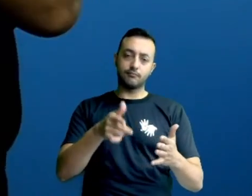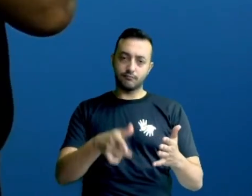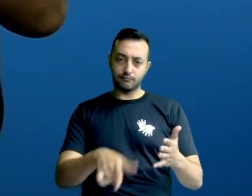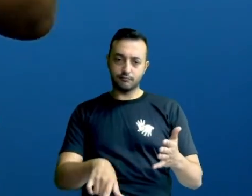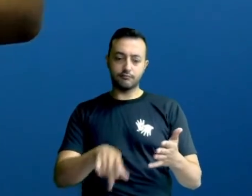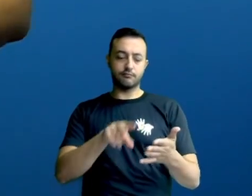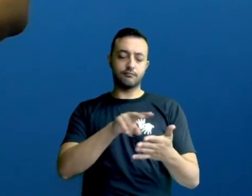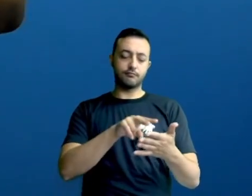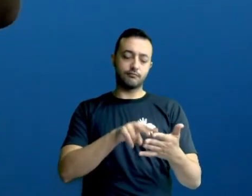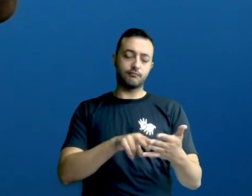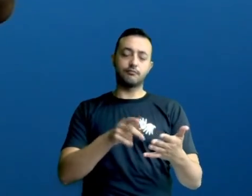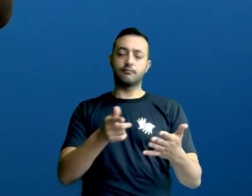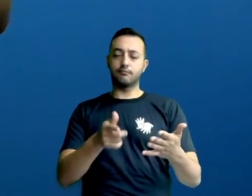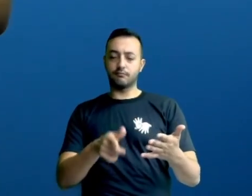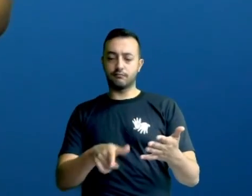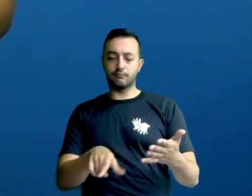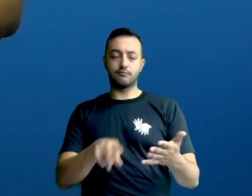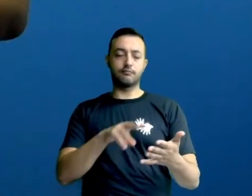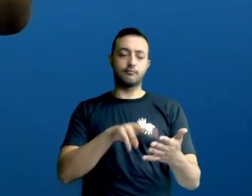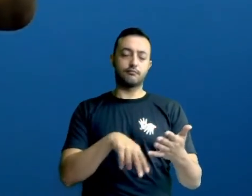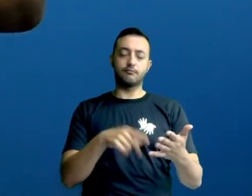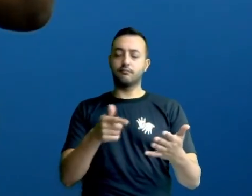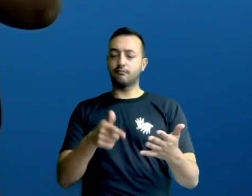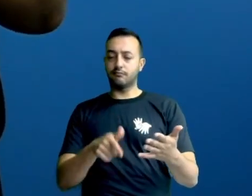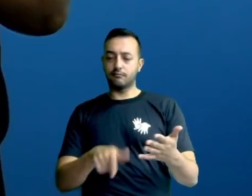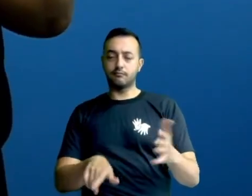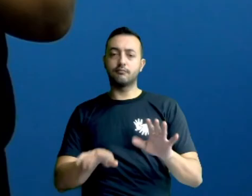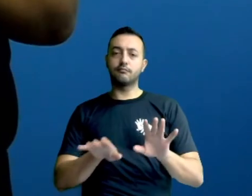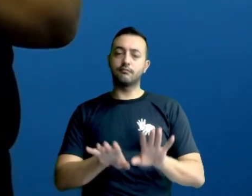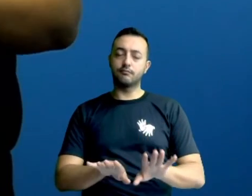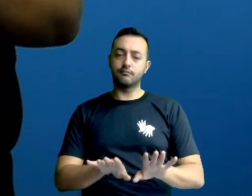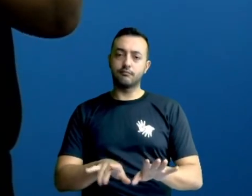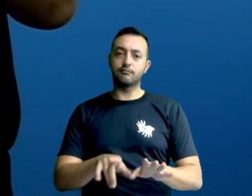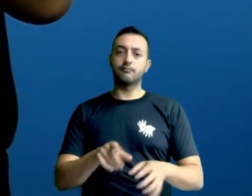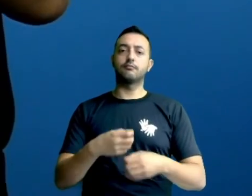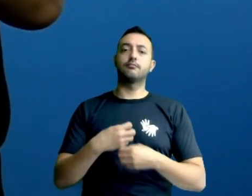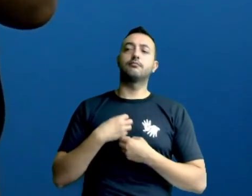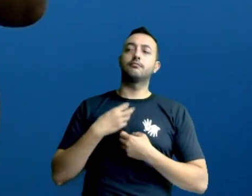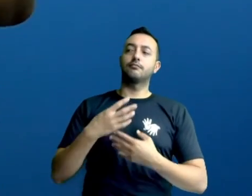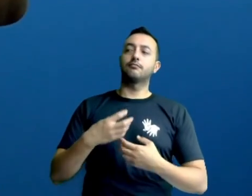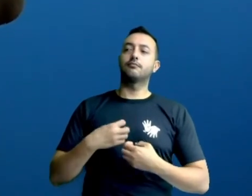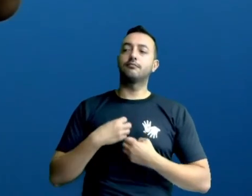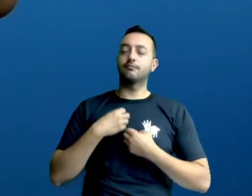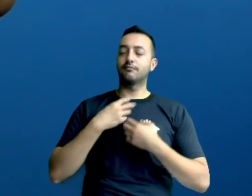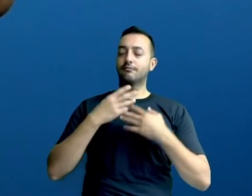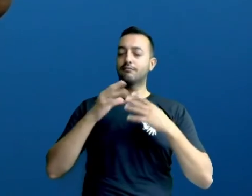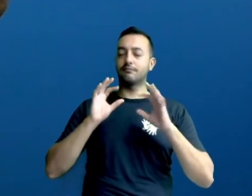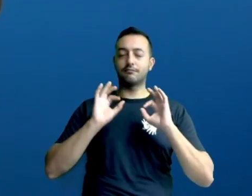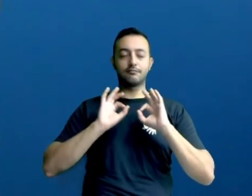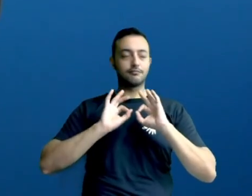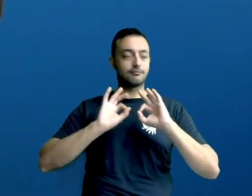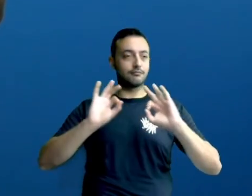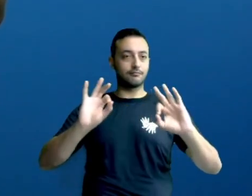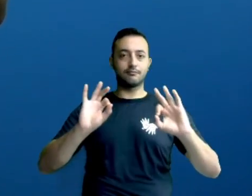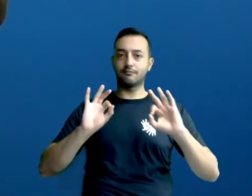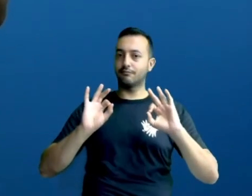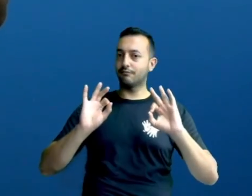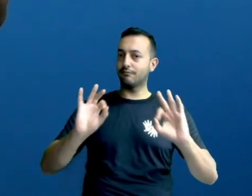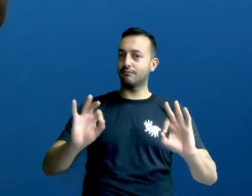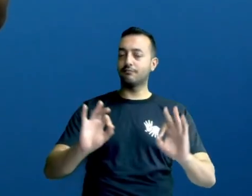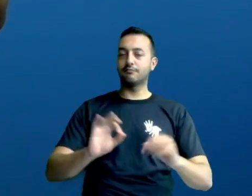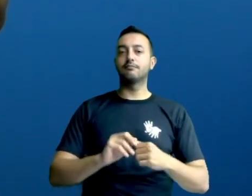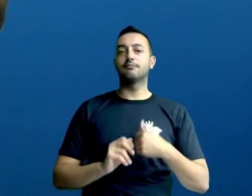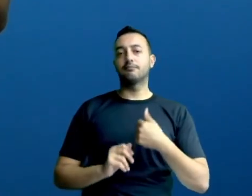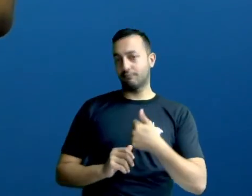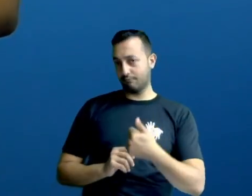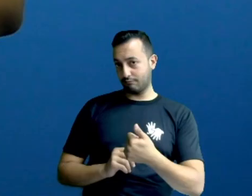pausadamente. Releia e releia. Assim você vai ter um poema de excelente qualidade.